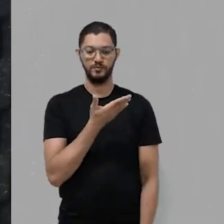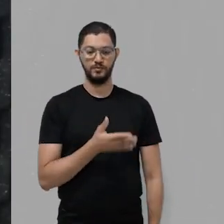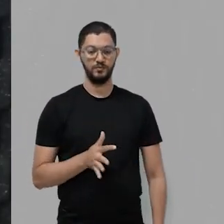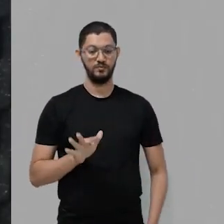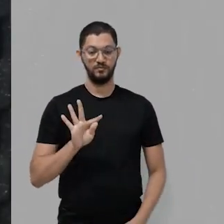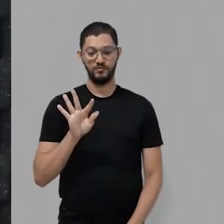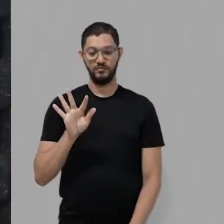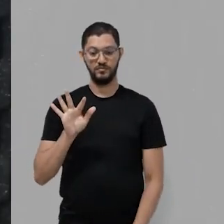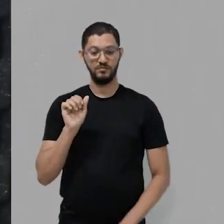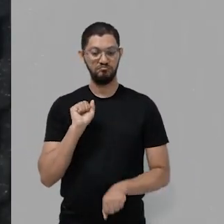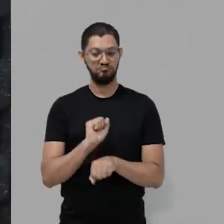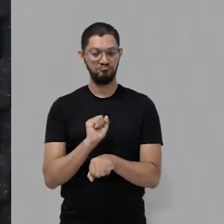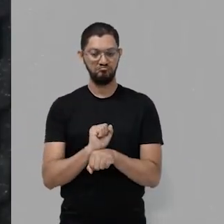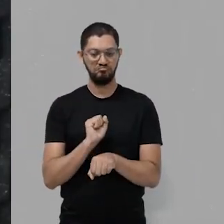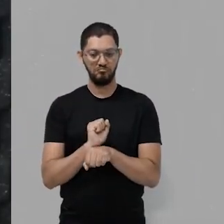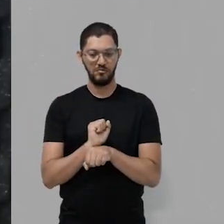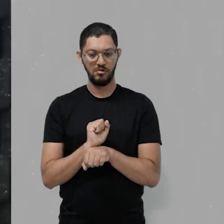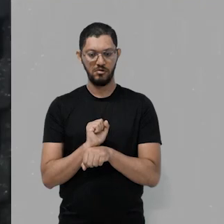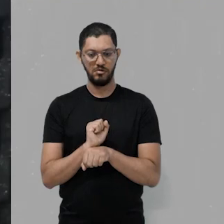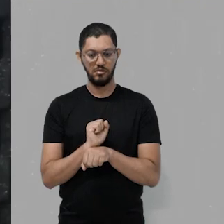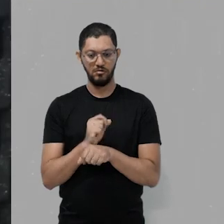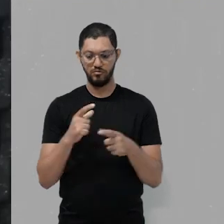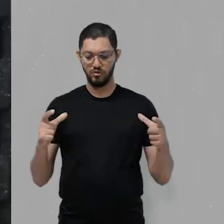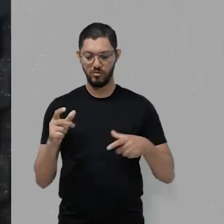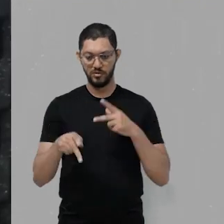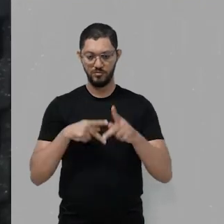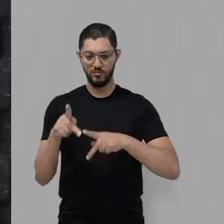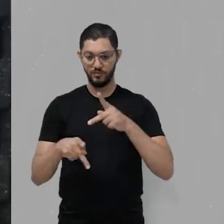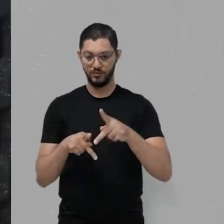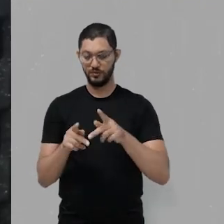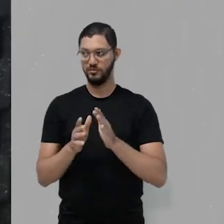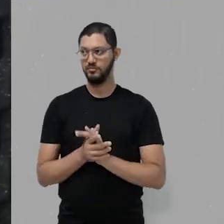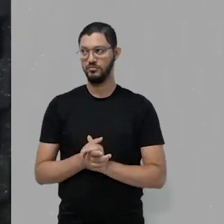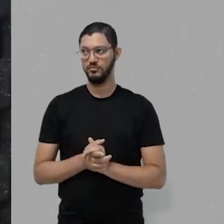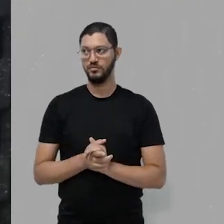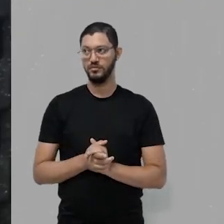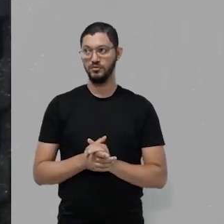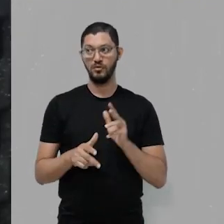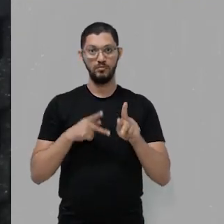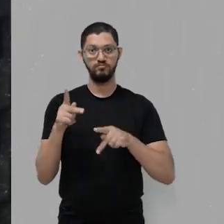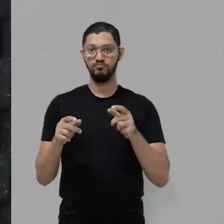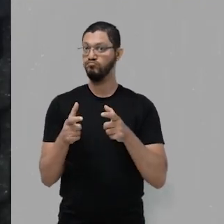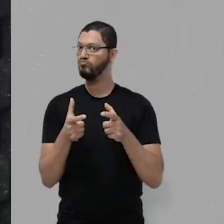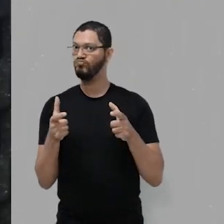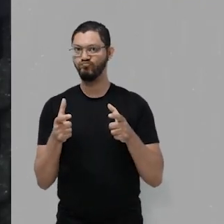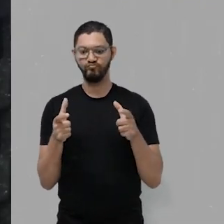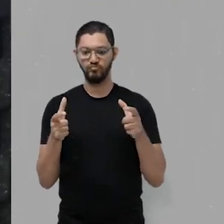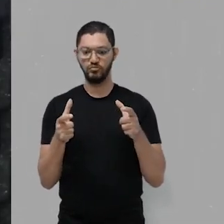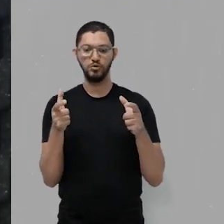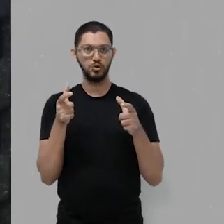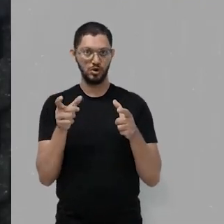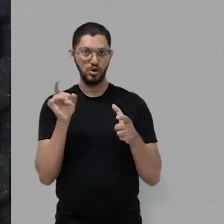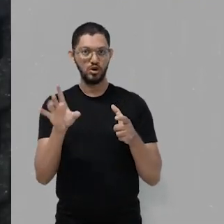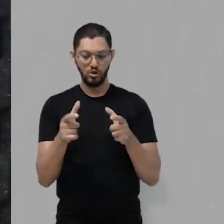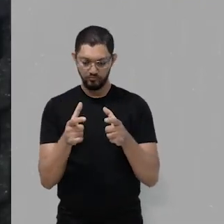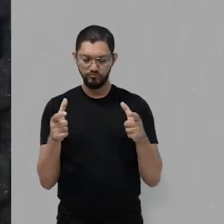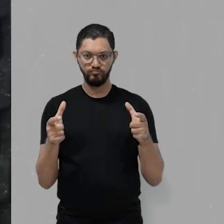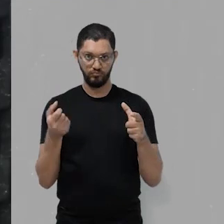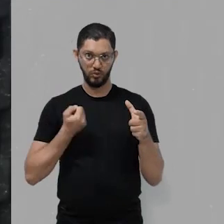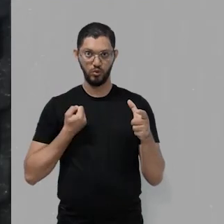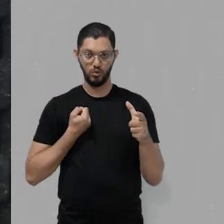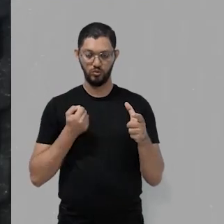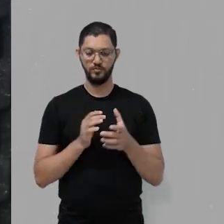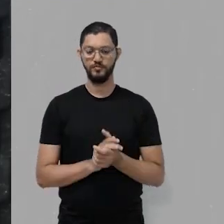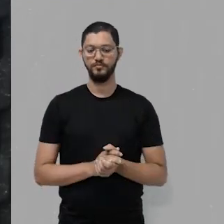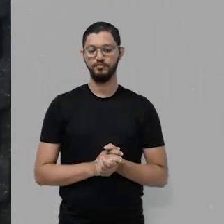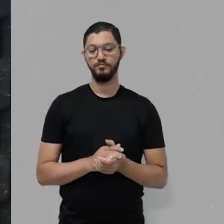que limitam o crescimento populacional, ou seja, que faz com que uma população não cresça mais do que aquele determinado